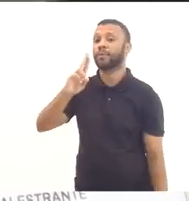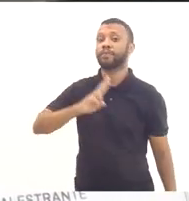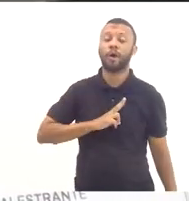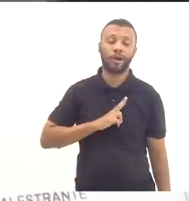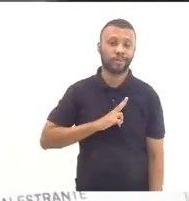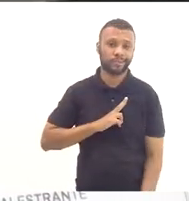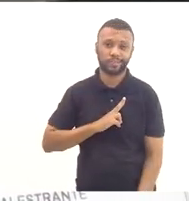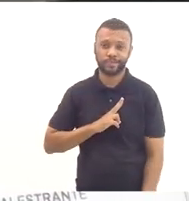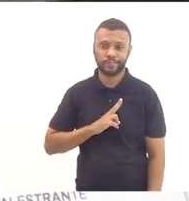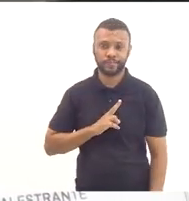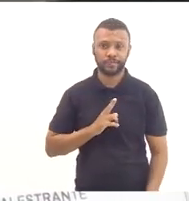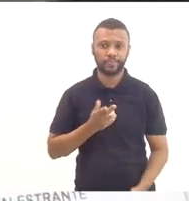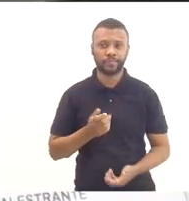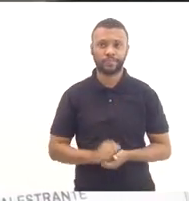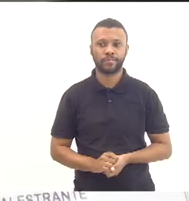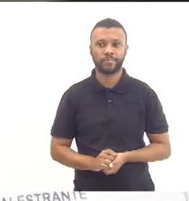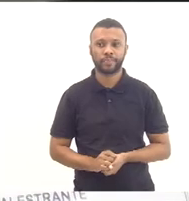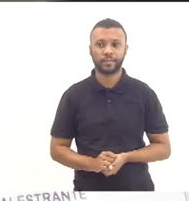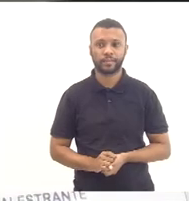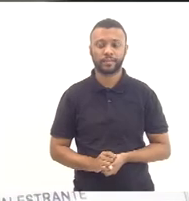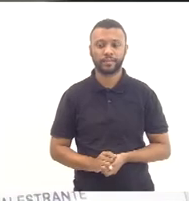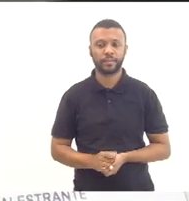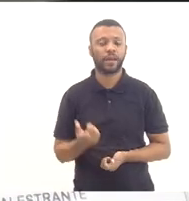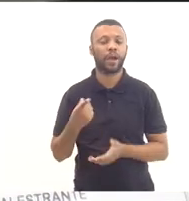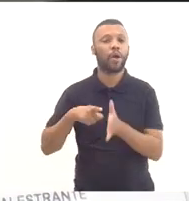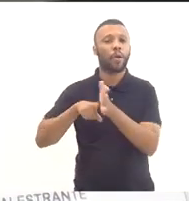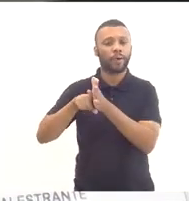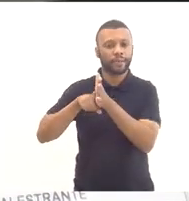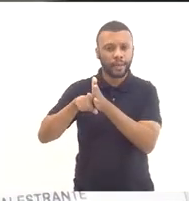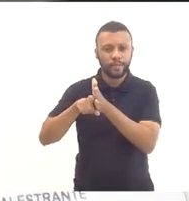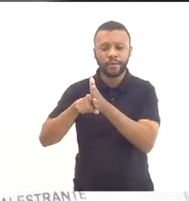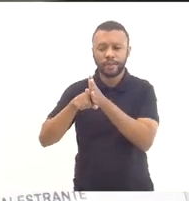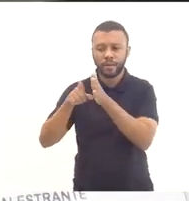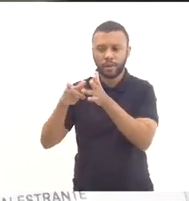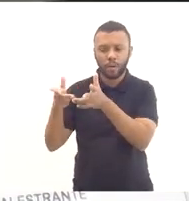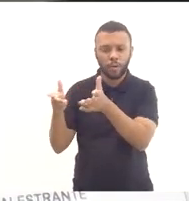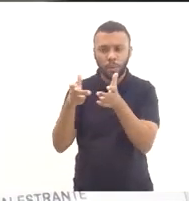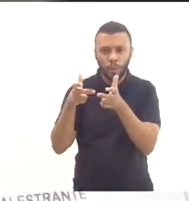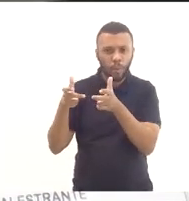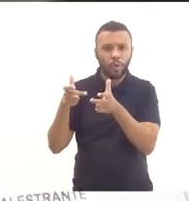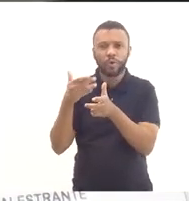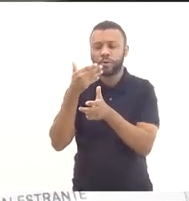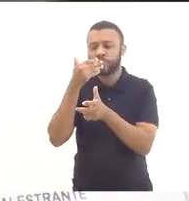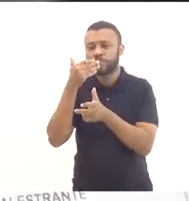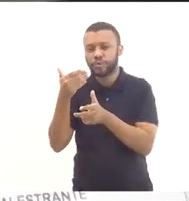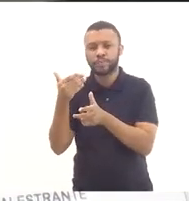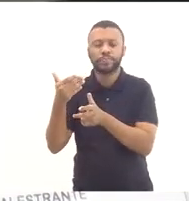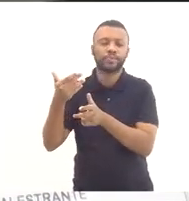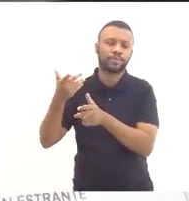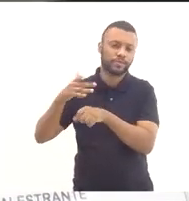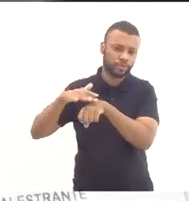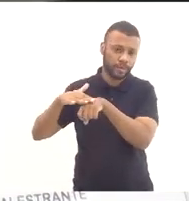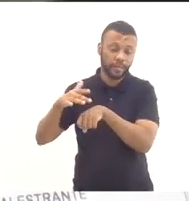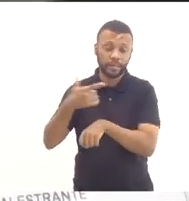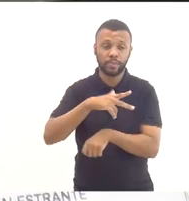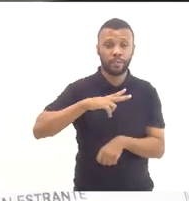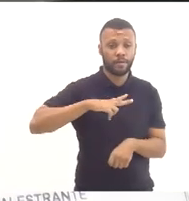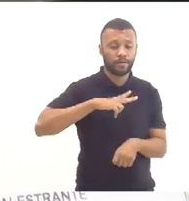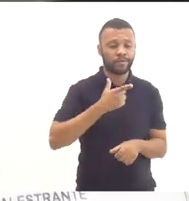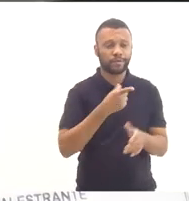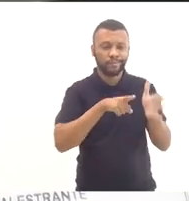fenilcetonúria no exame po do posto público rastreia fenilcetonúria que é um tipo de Renato no exame particular